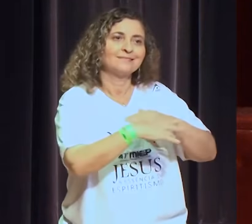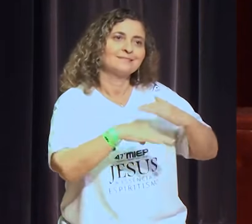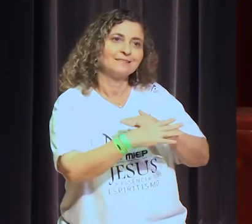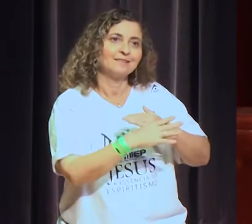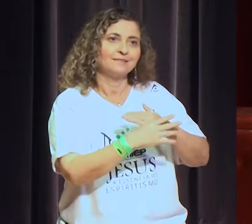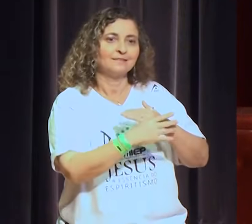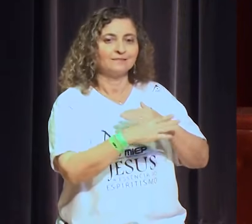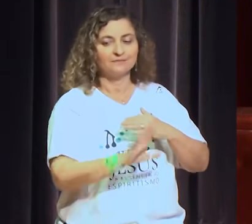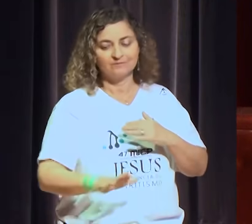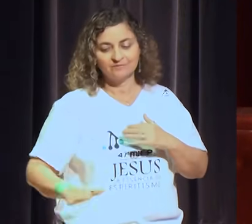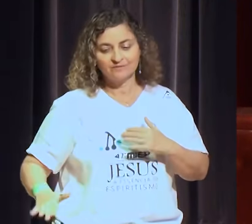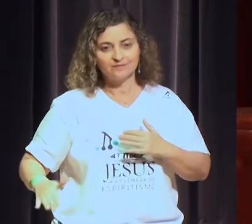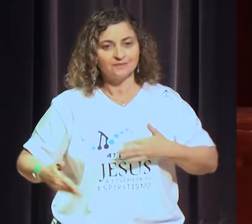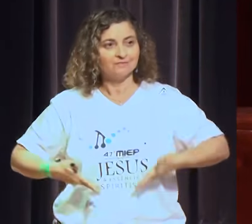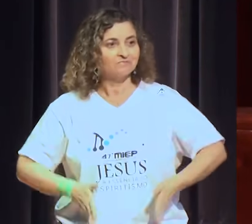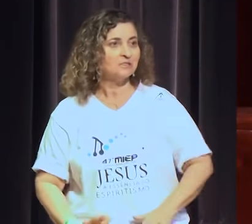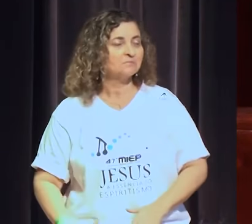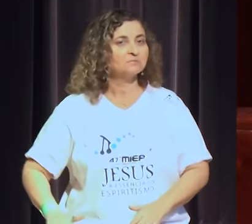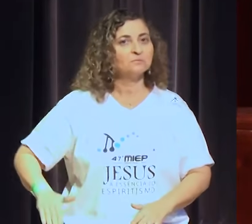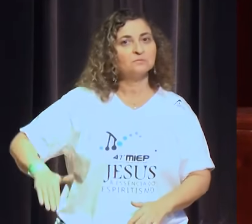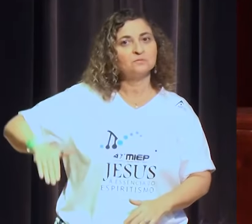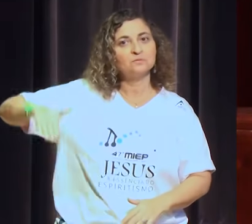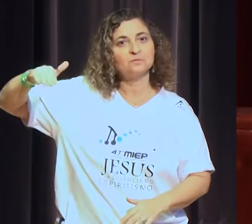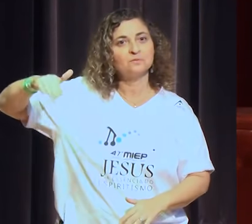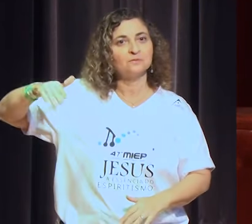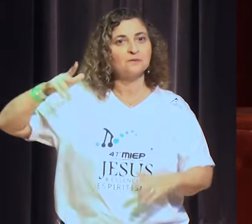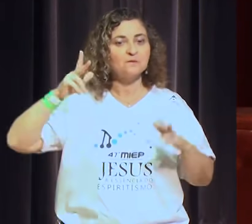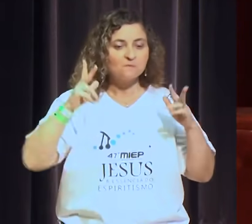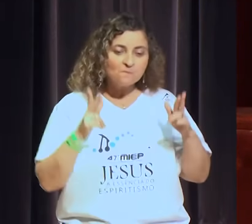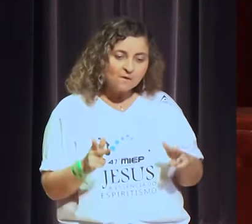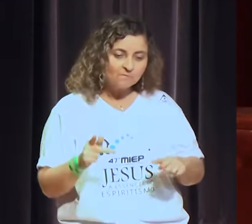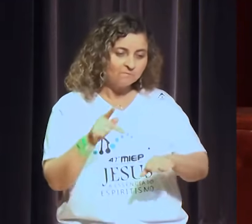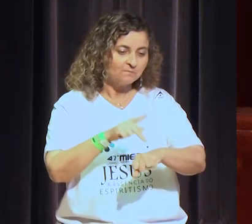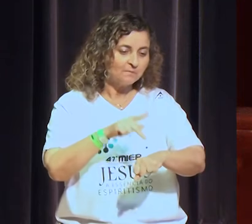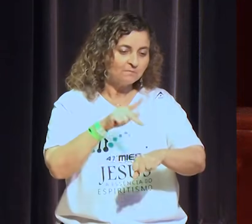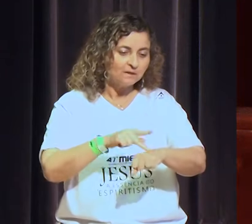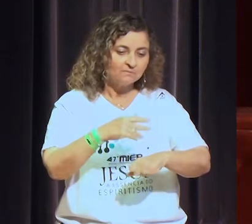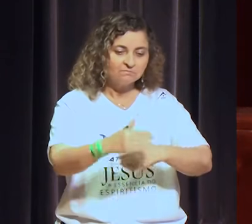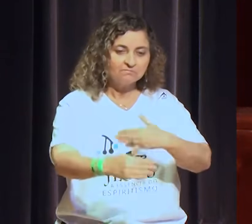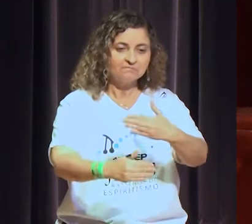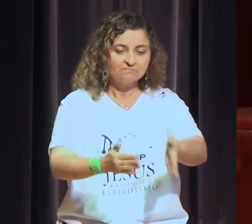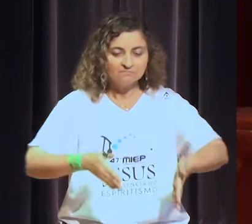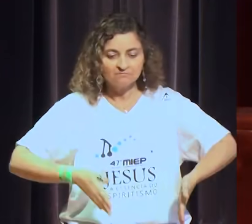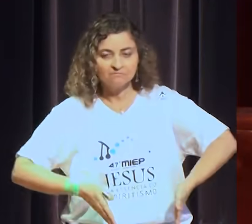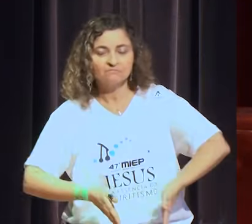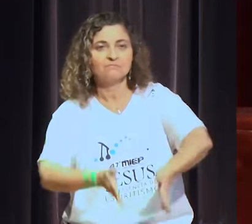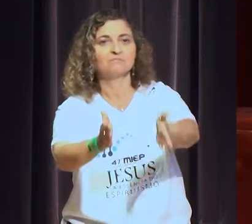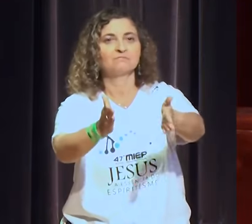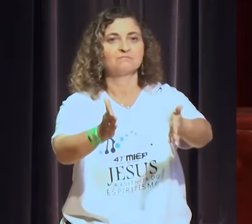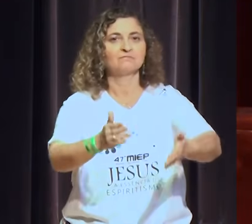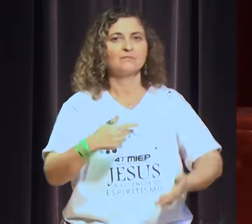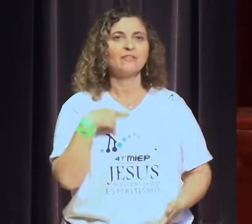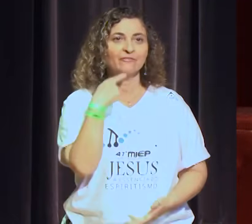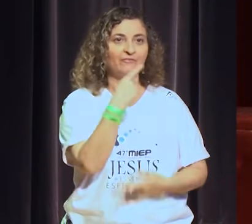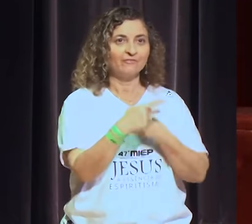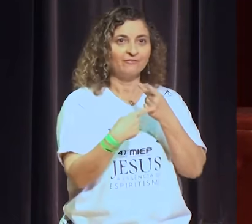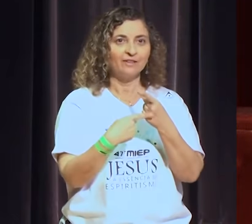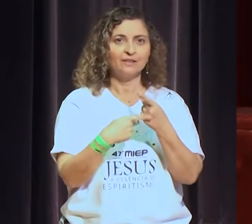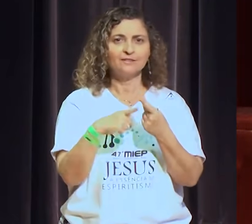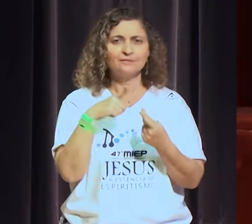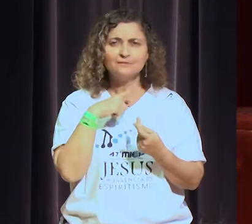dele. Porque a cidade que você nasce e a sua infância é uma pedra no meio do caminho.